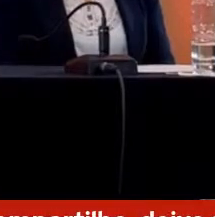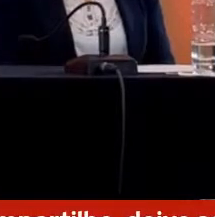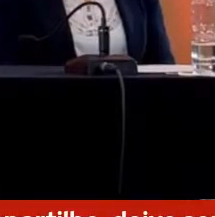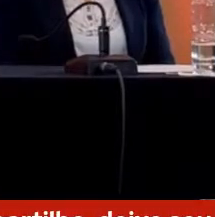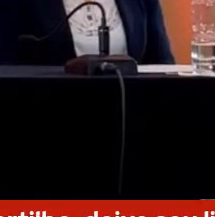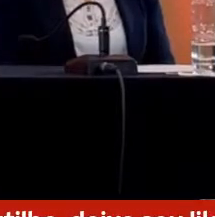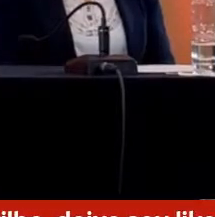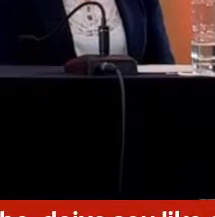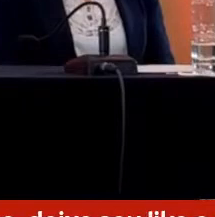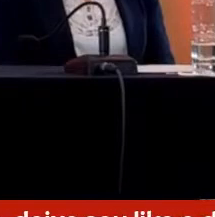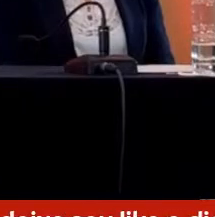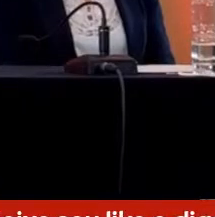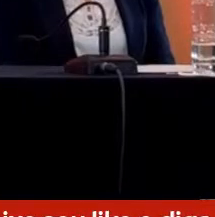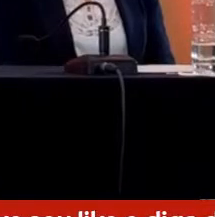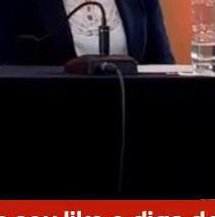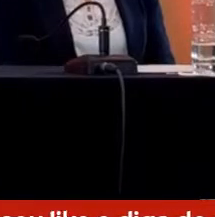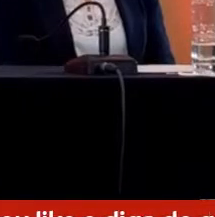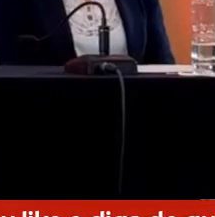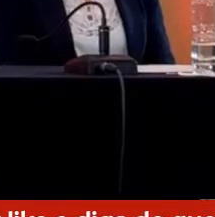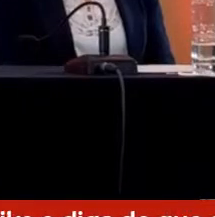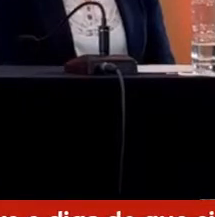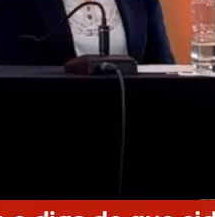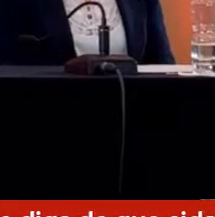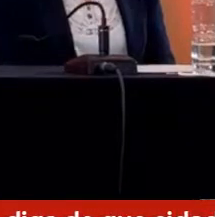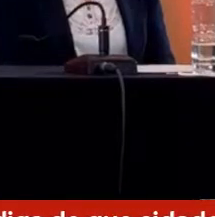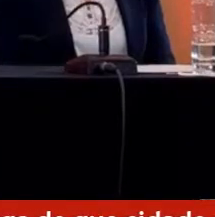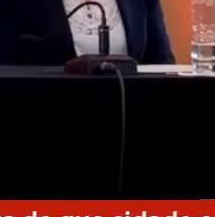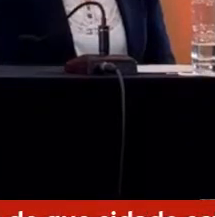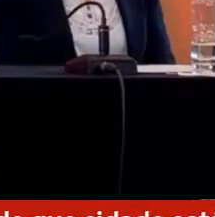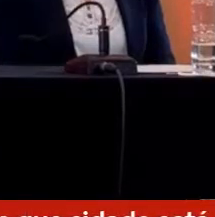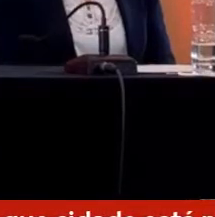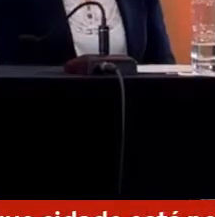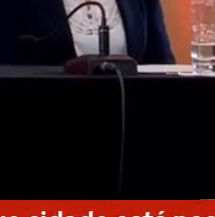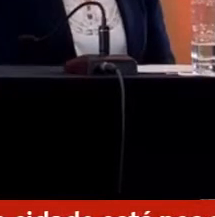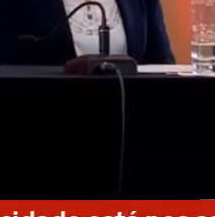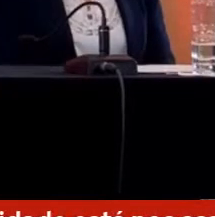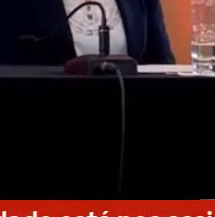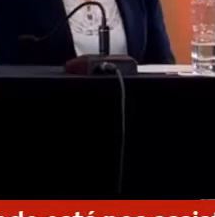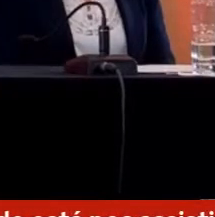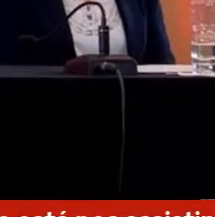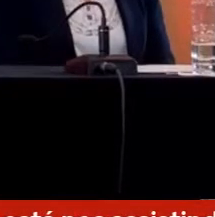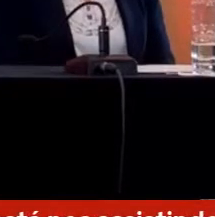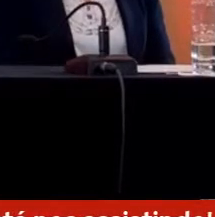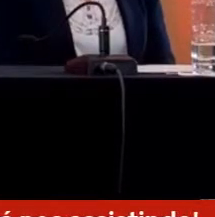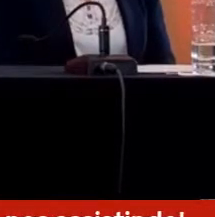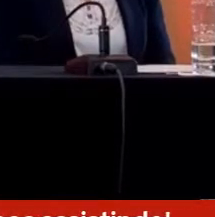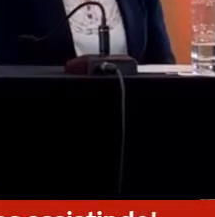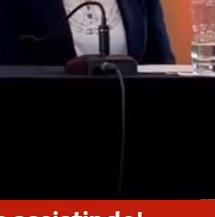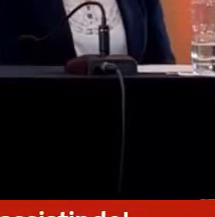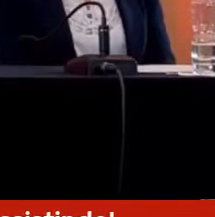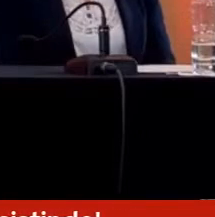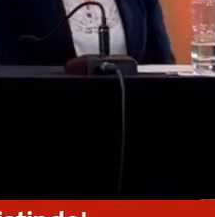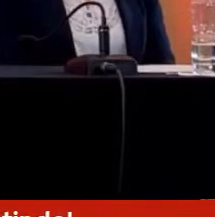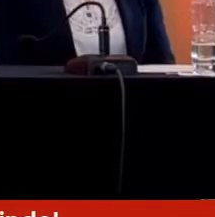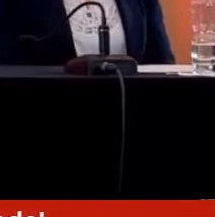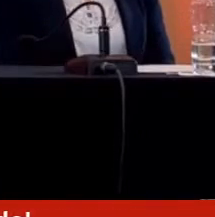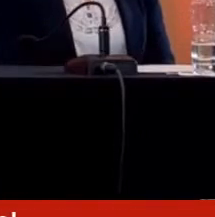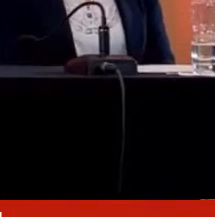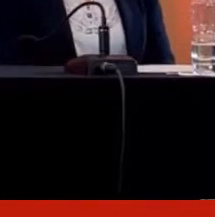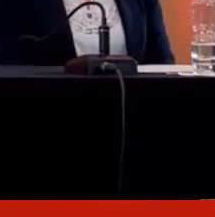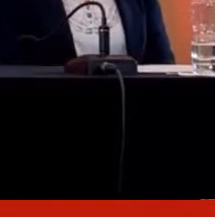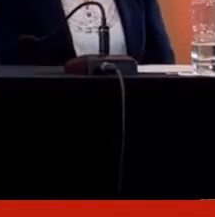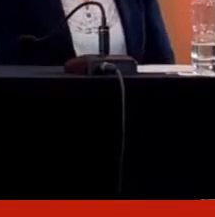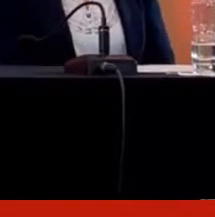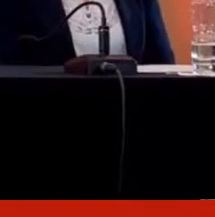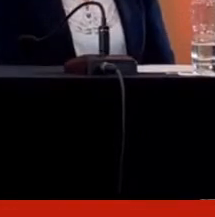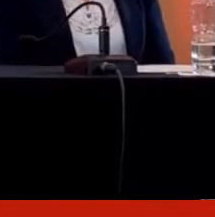perdendo. Mas eu quero te dizer que nós vamos fazer dessa experiência tua, dessa minha experiência, nós vamos fazer de